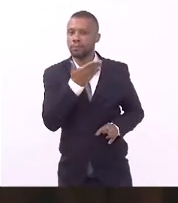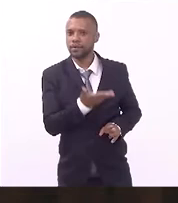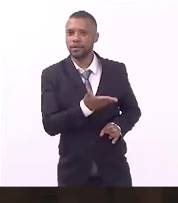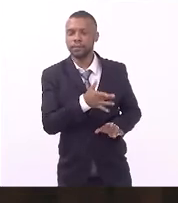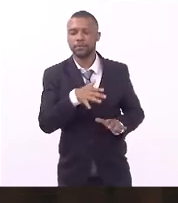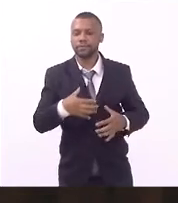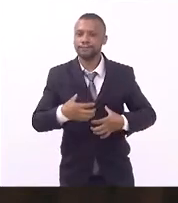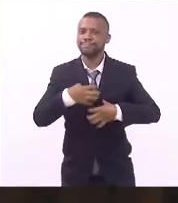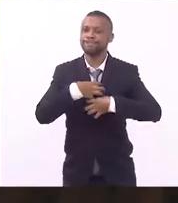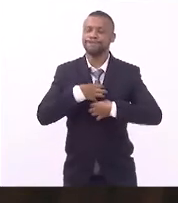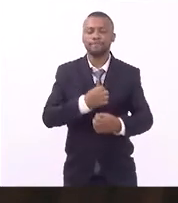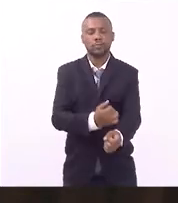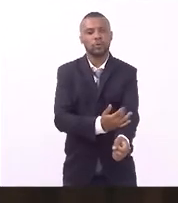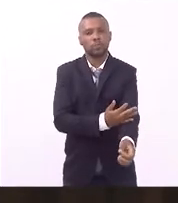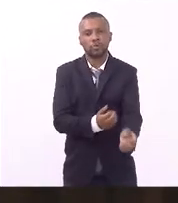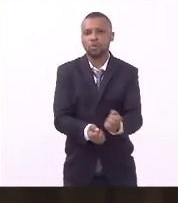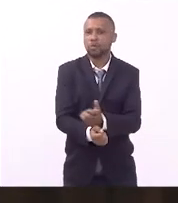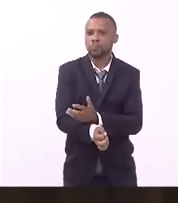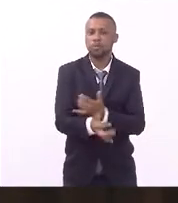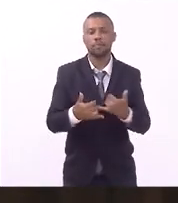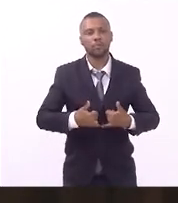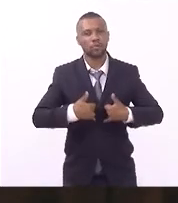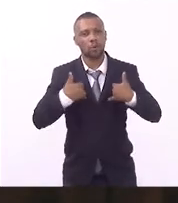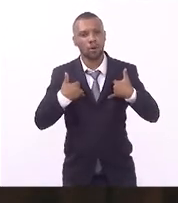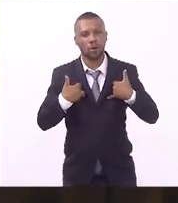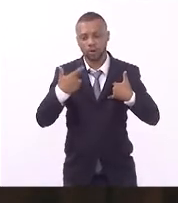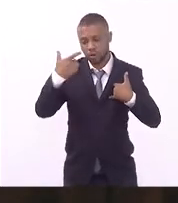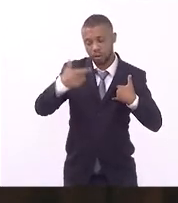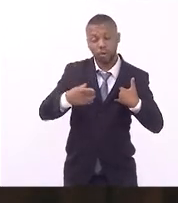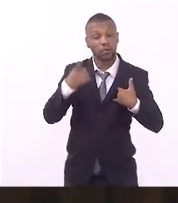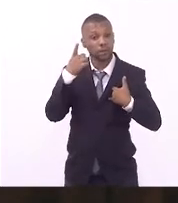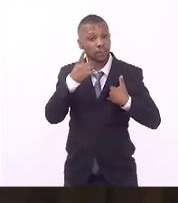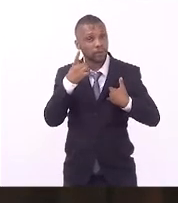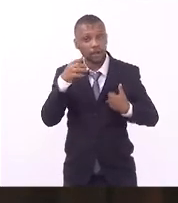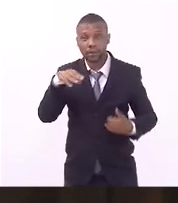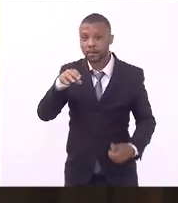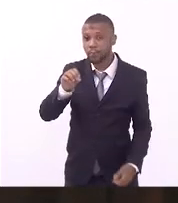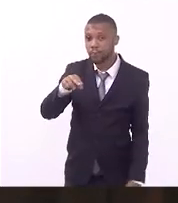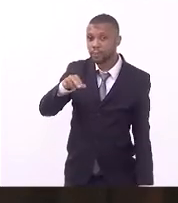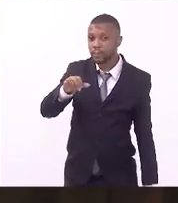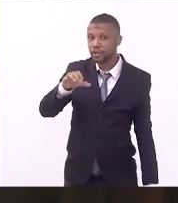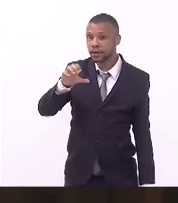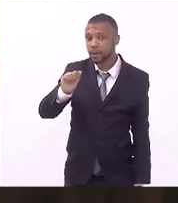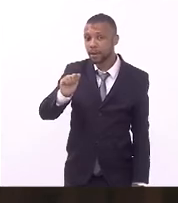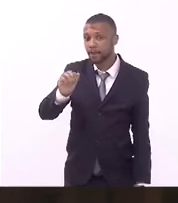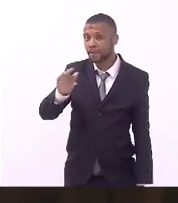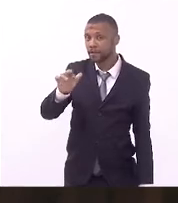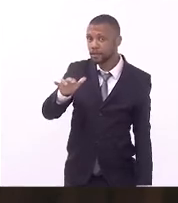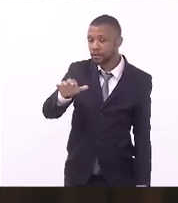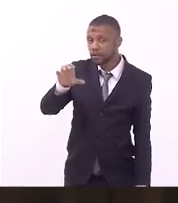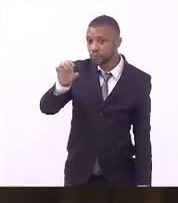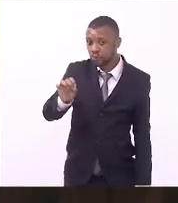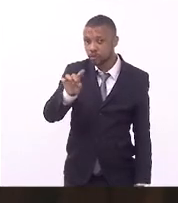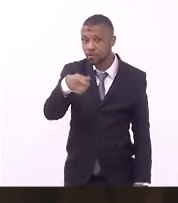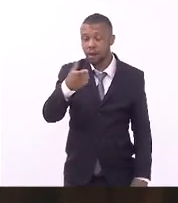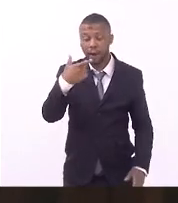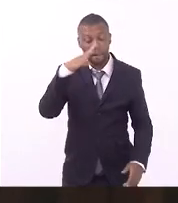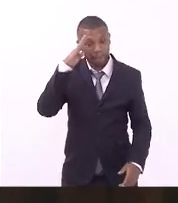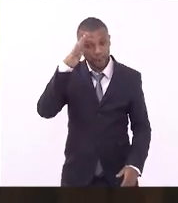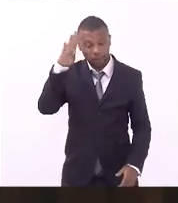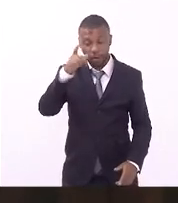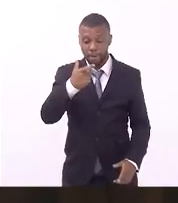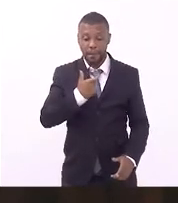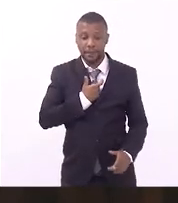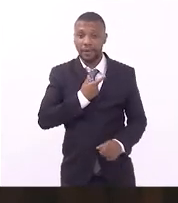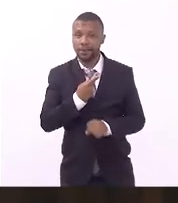muita honra que eu, Mônica Francisco, entregarei a você, Paulo Jerônimo, a maior honraria concedida pela Assembleia Legislativa do Estado